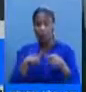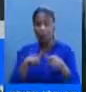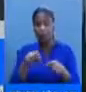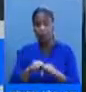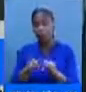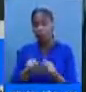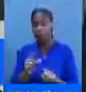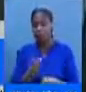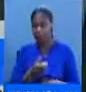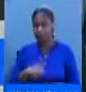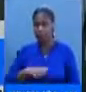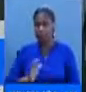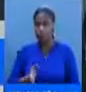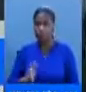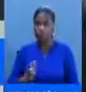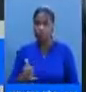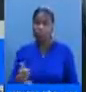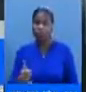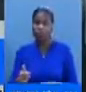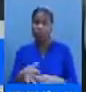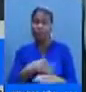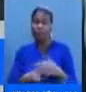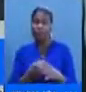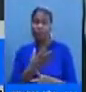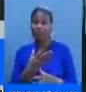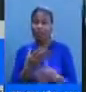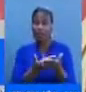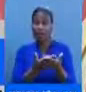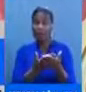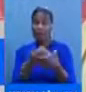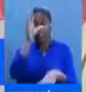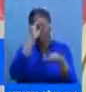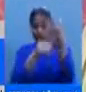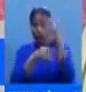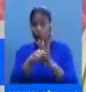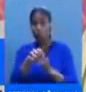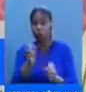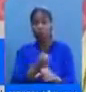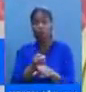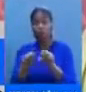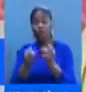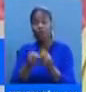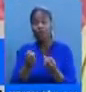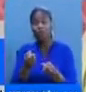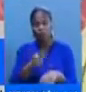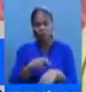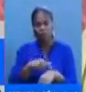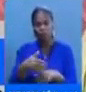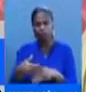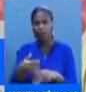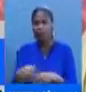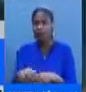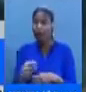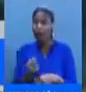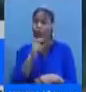sociais, nós vamos dotar a Embaixada de condições para ter um serviço social brevemente, de forma a poder